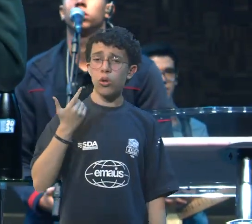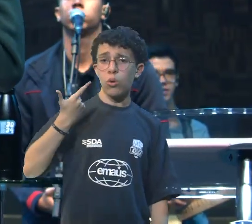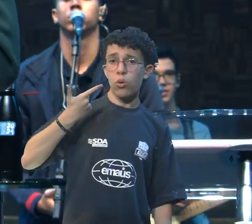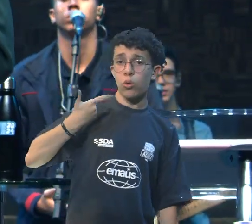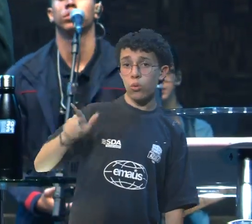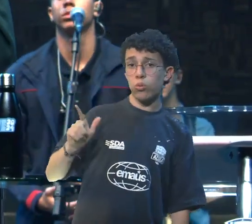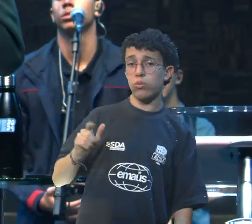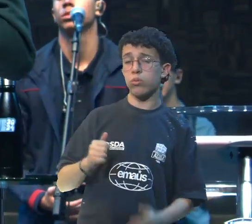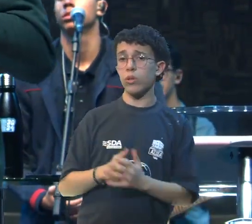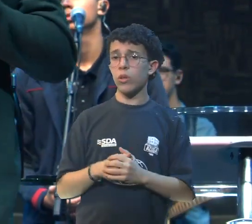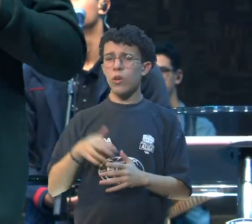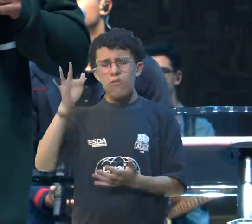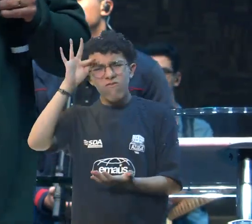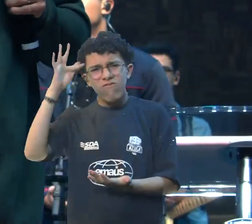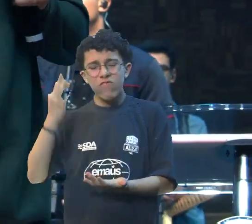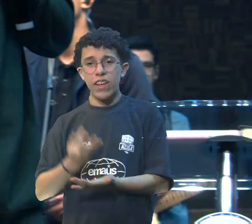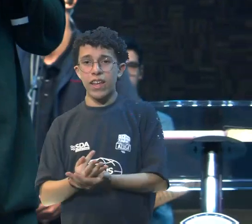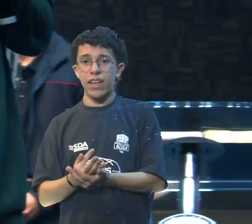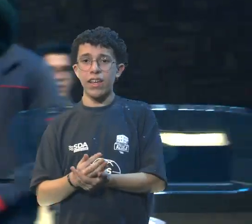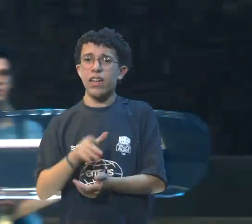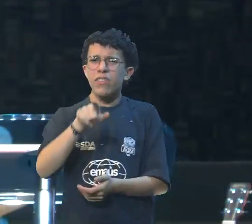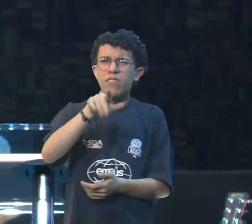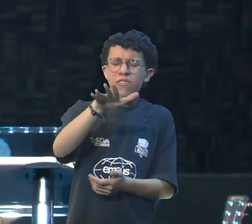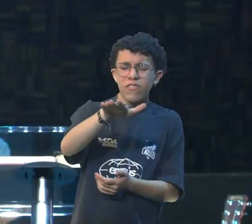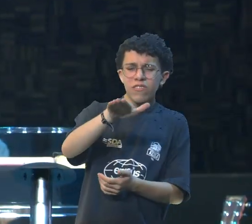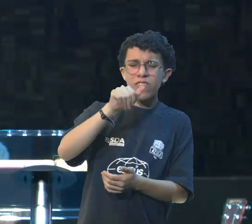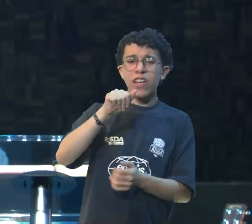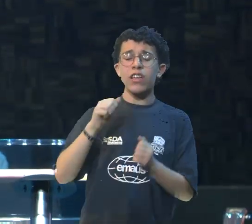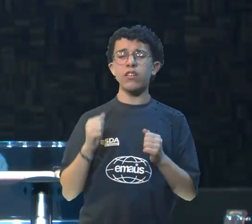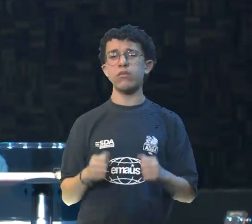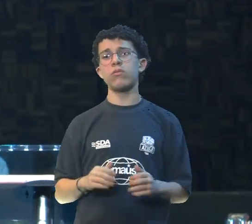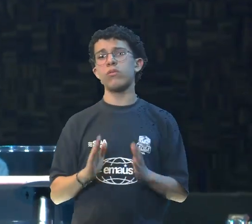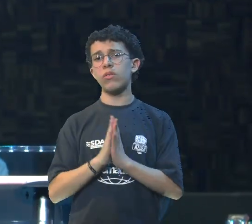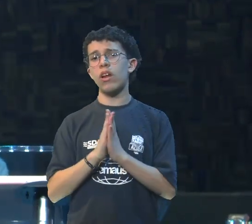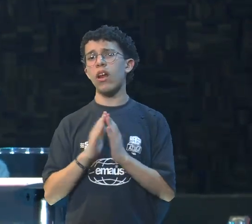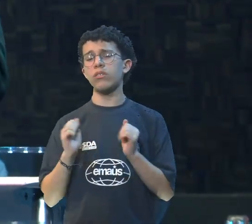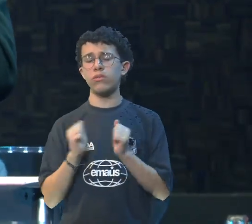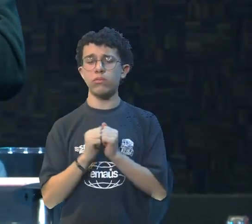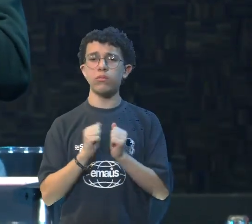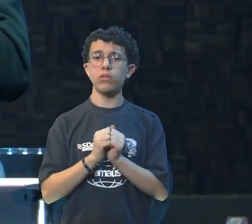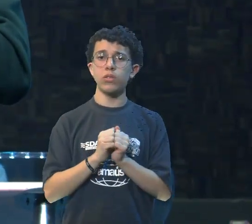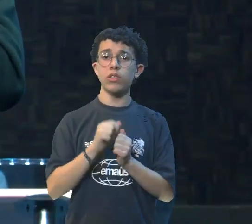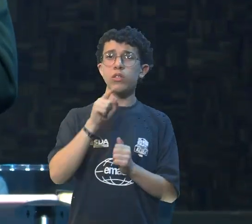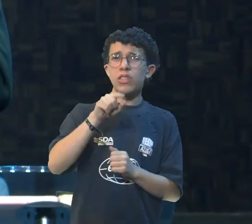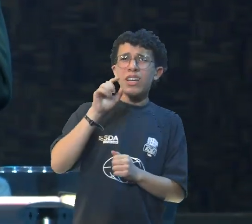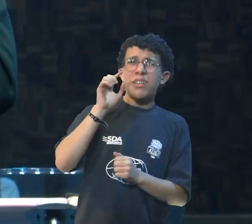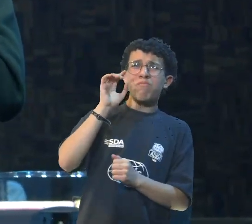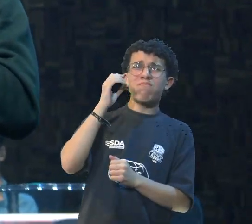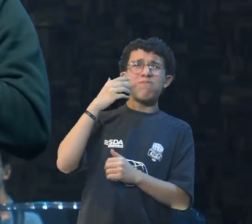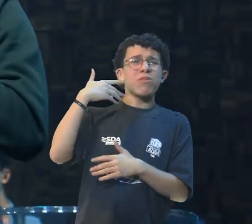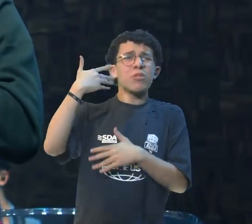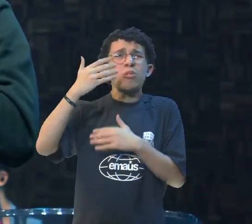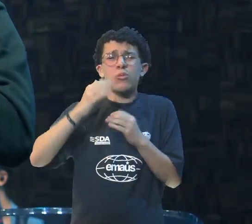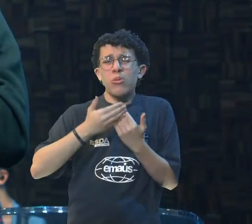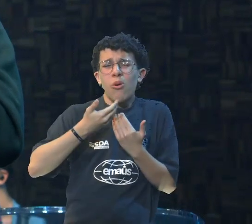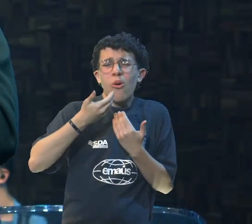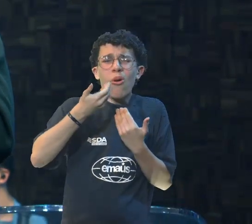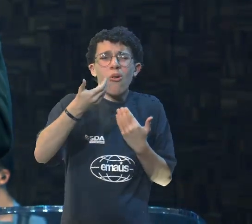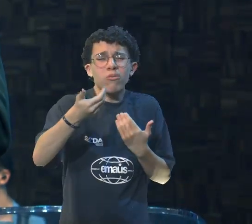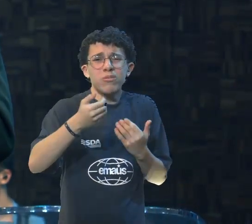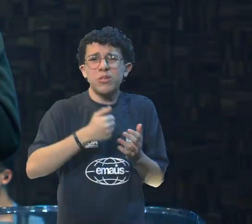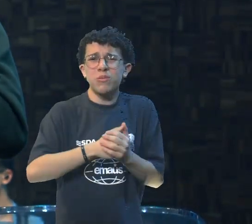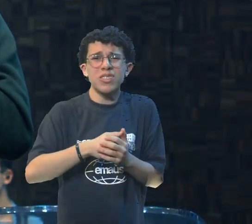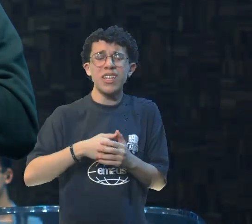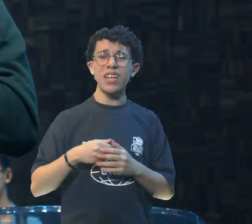descer aqui. Eu quero pedir para você vir aqui na frente. Eu quero orar pela sua vida. Se você está lá no fundo, lá na galeria, você sentou no